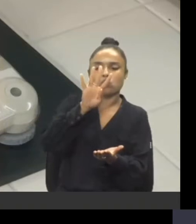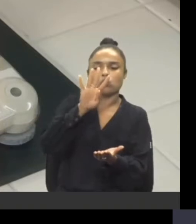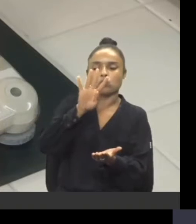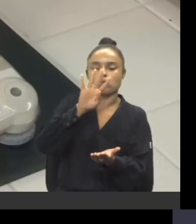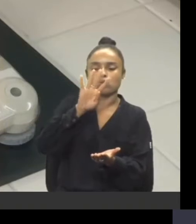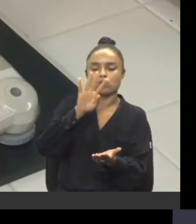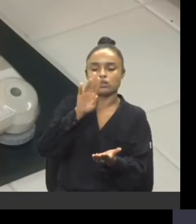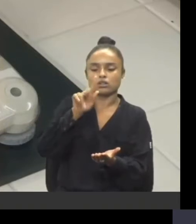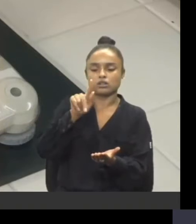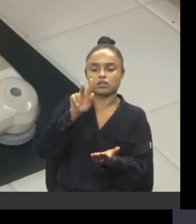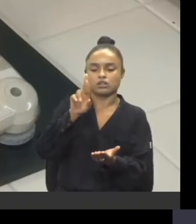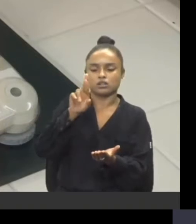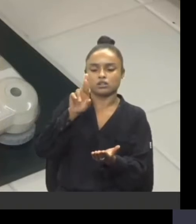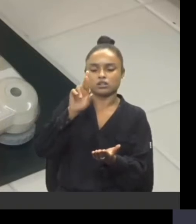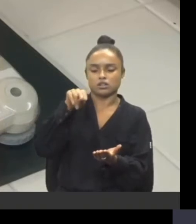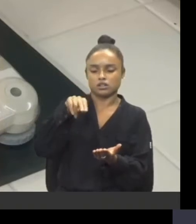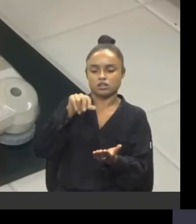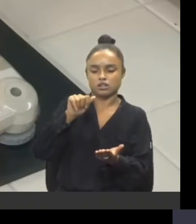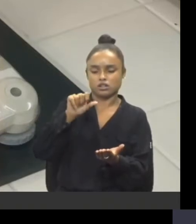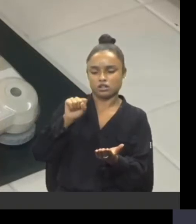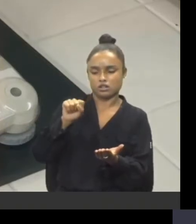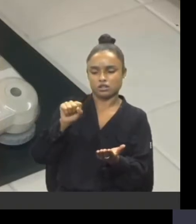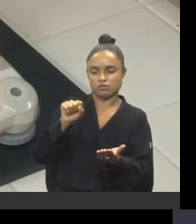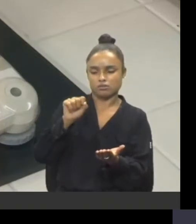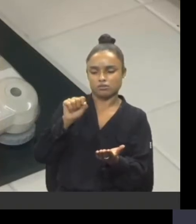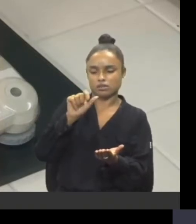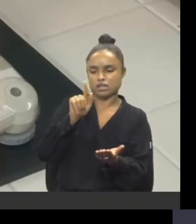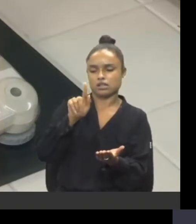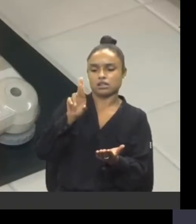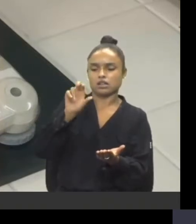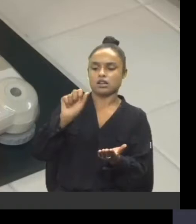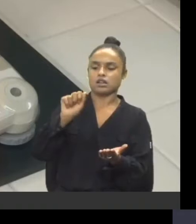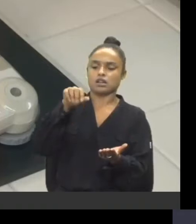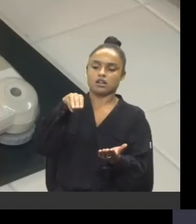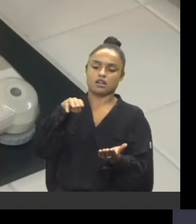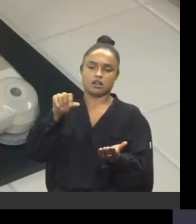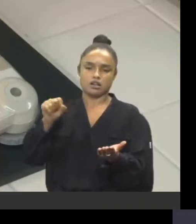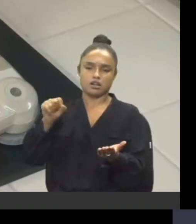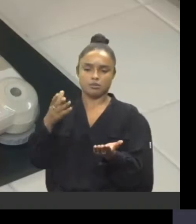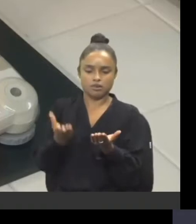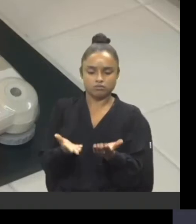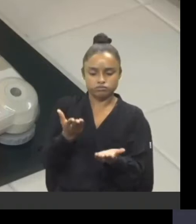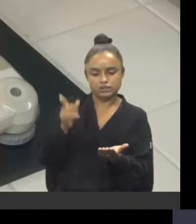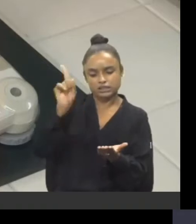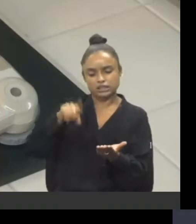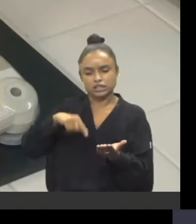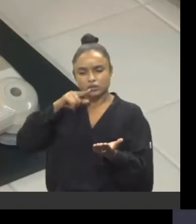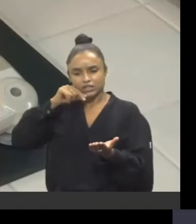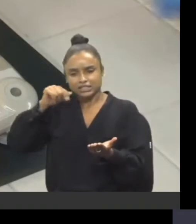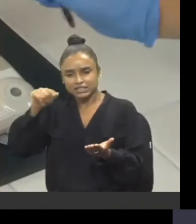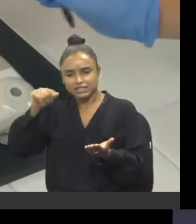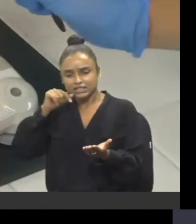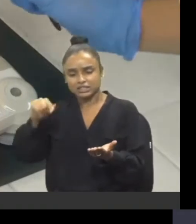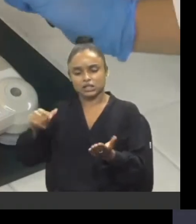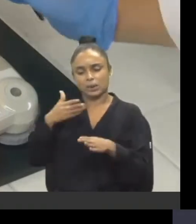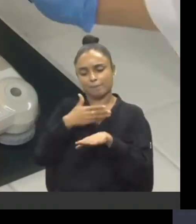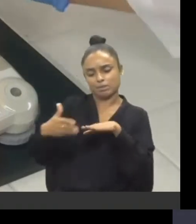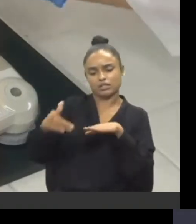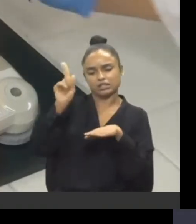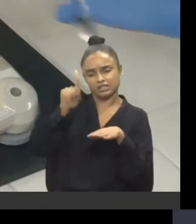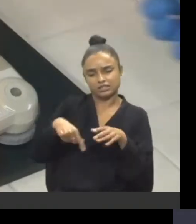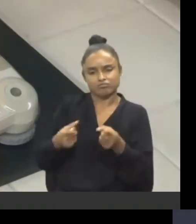do bisulfito de sódio. O bisulfito de sódio é um sal branco, ele é tranquilo para